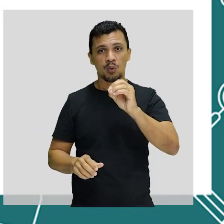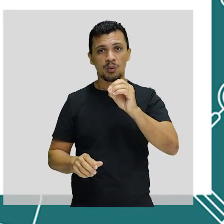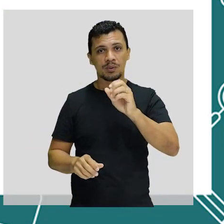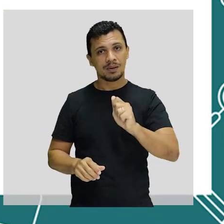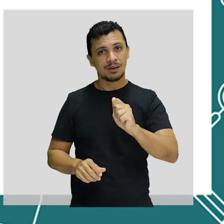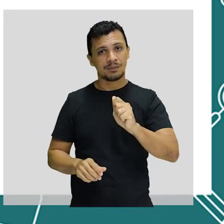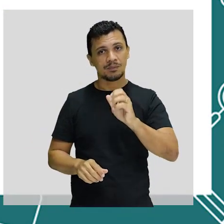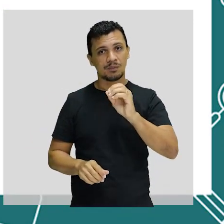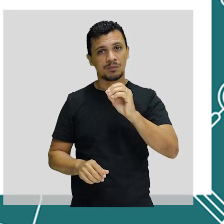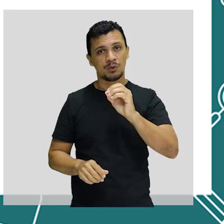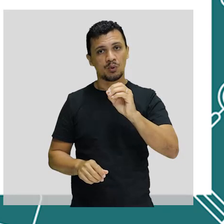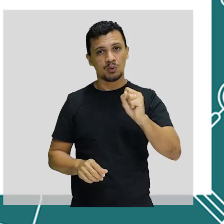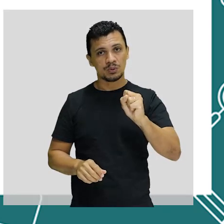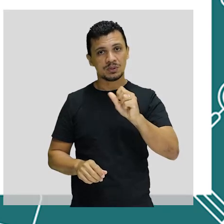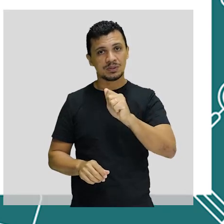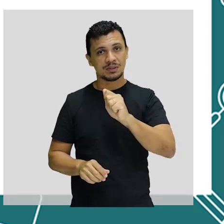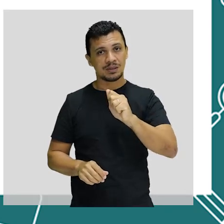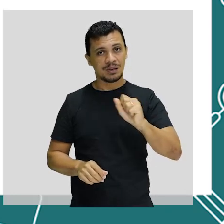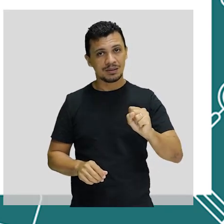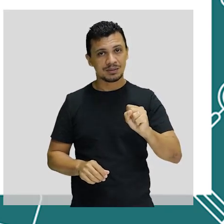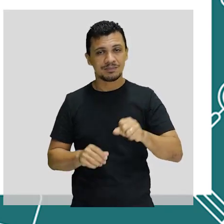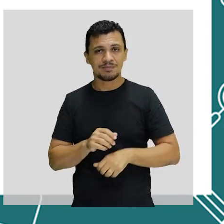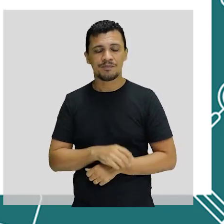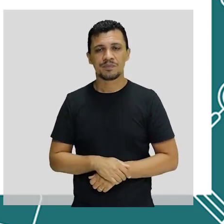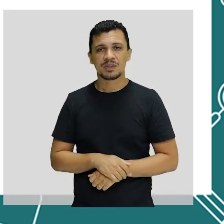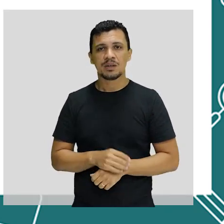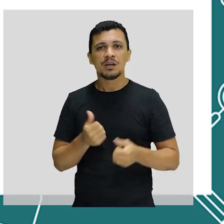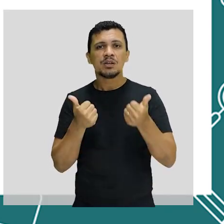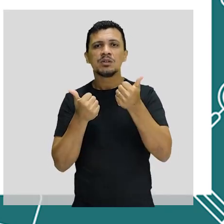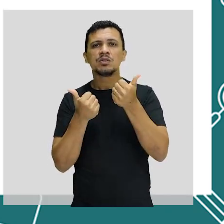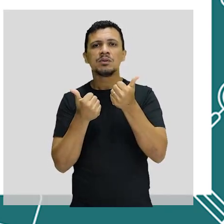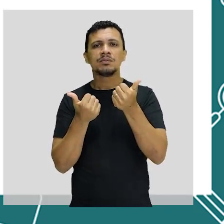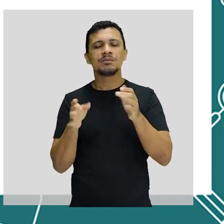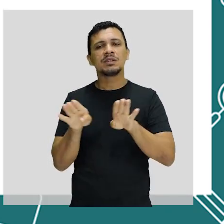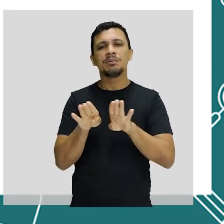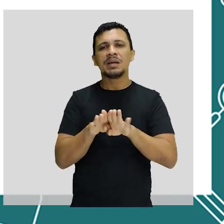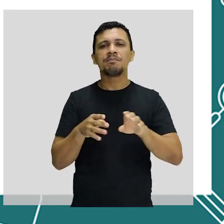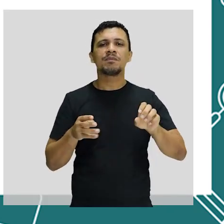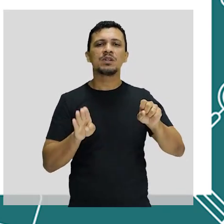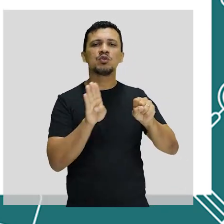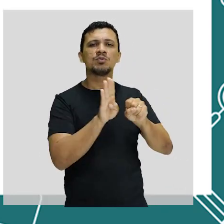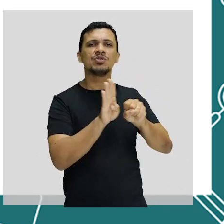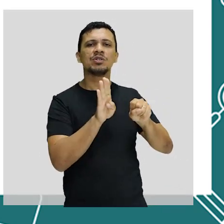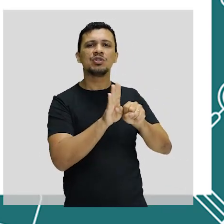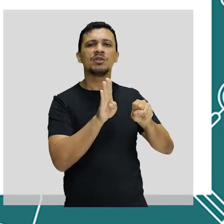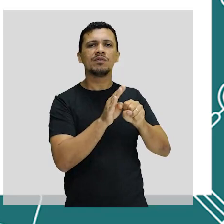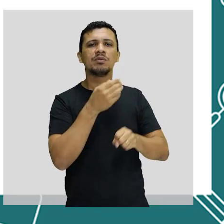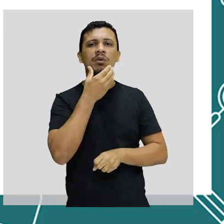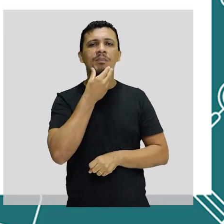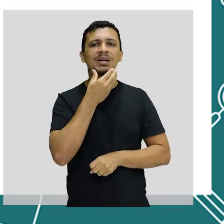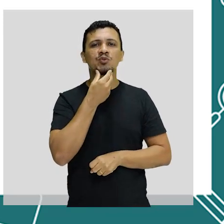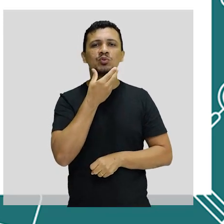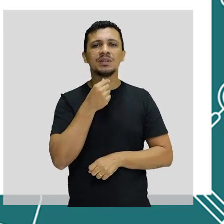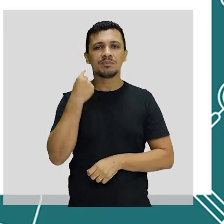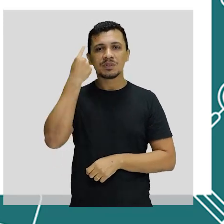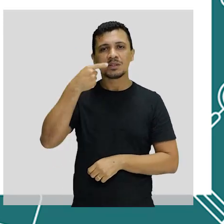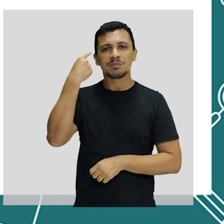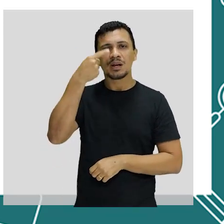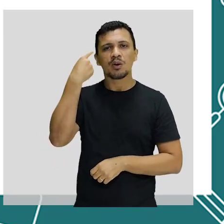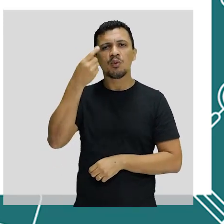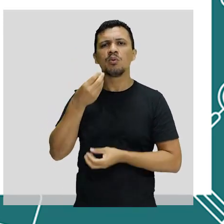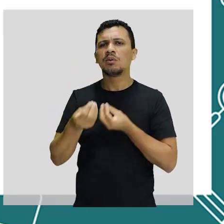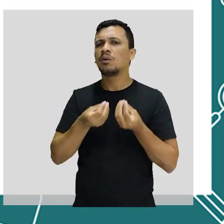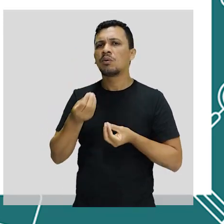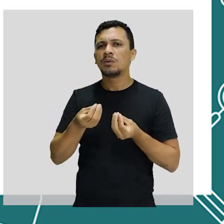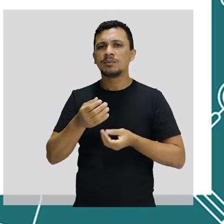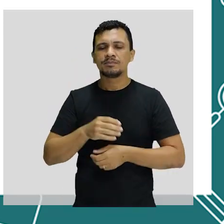Substantivos masculinos, tá? Sustantivos masculinos em espanhol. Então, esses substantivos masculinos em espanhol